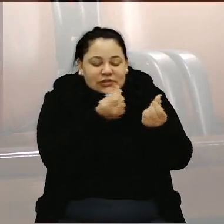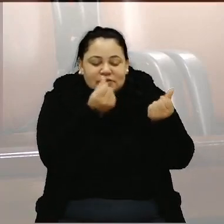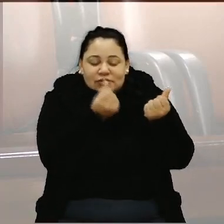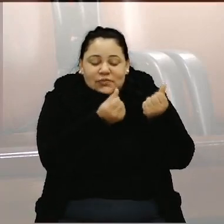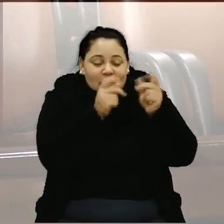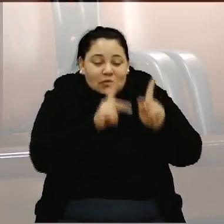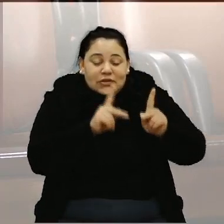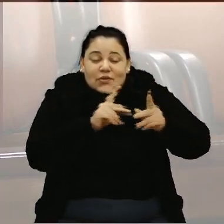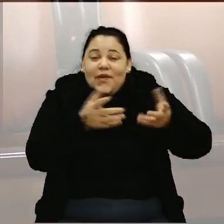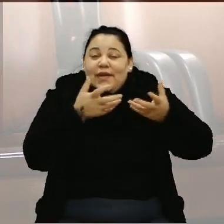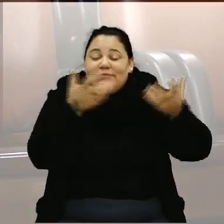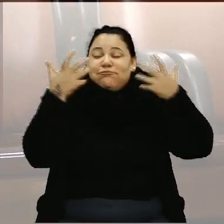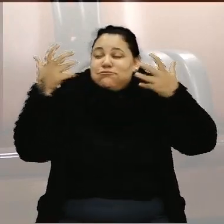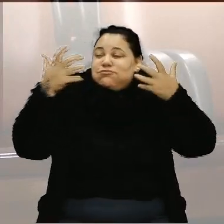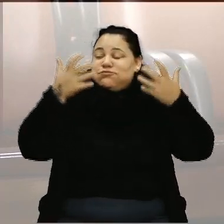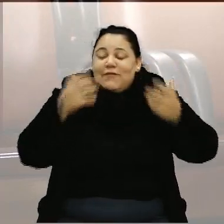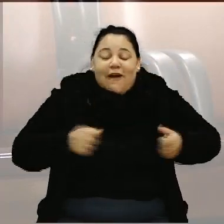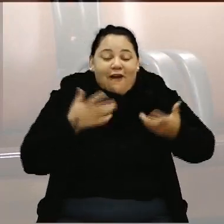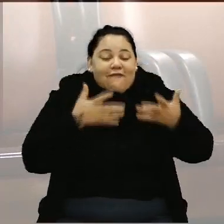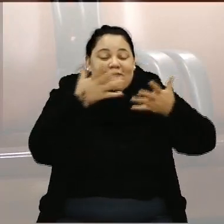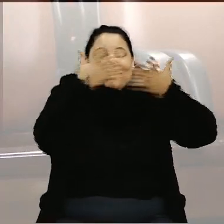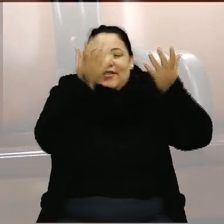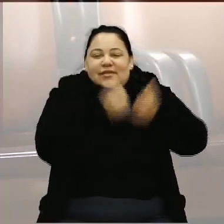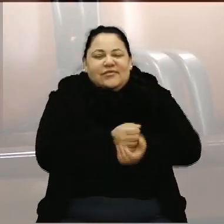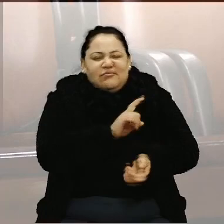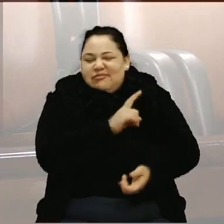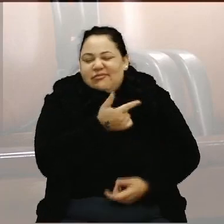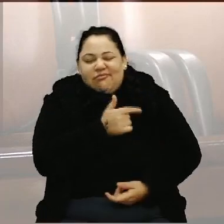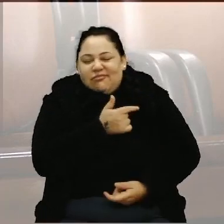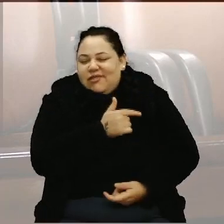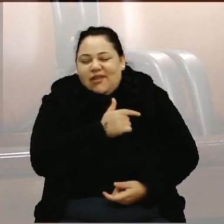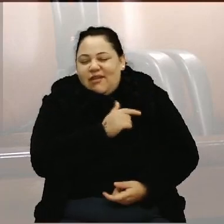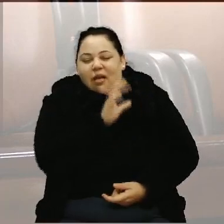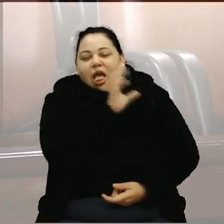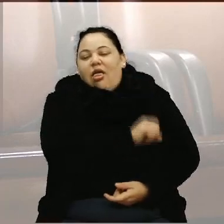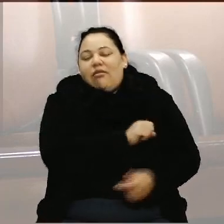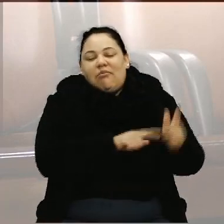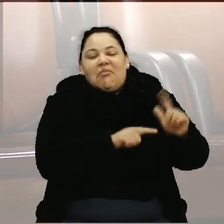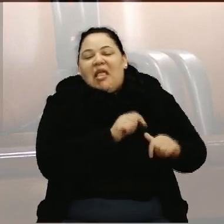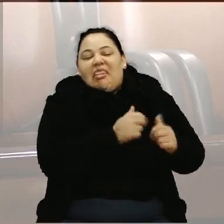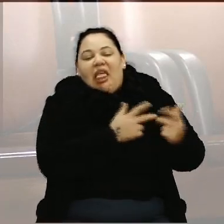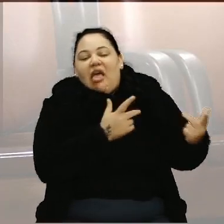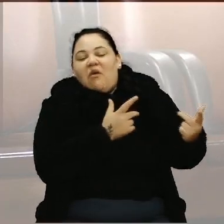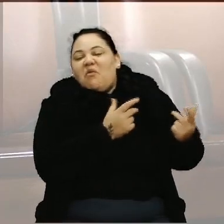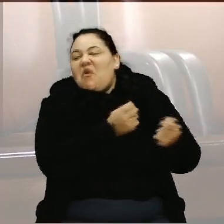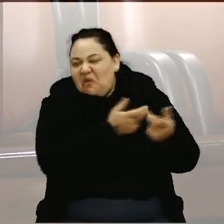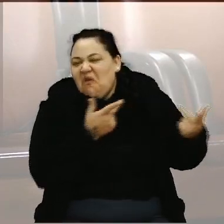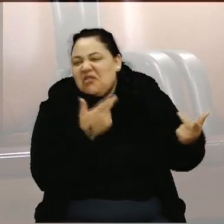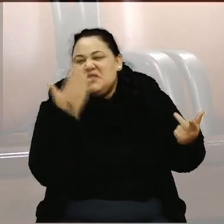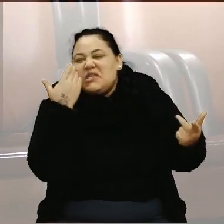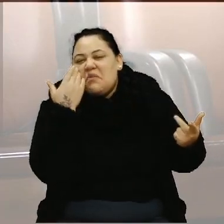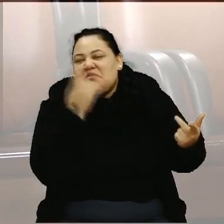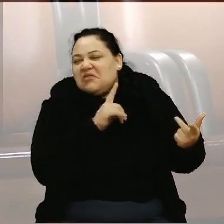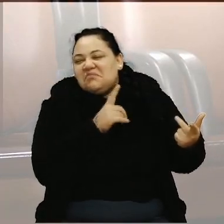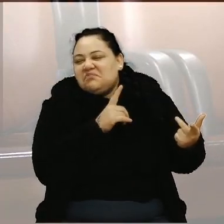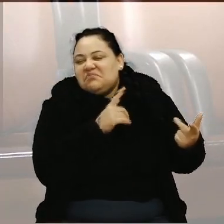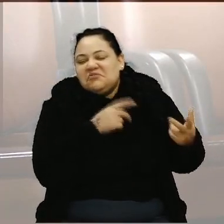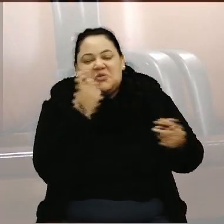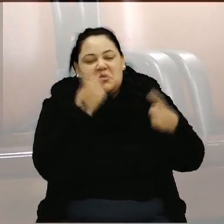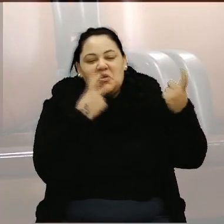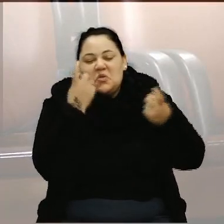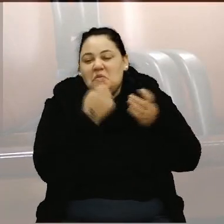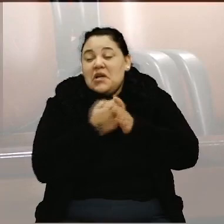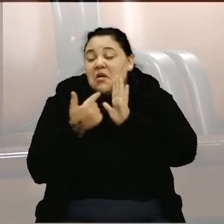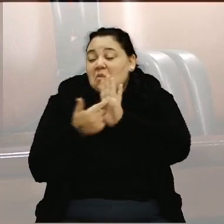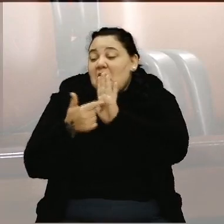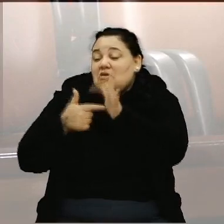Criador. Despojado do materialismo, vive a simplicidade por excelência. Quando mostra seu trabalho, o brilho do olhar